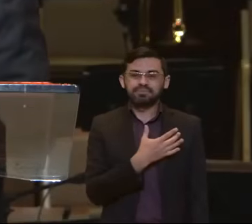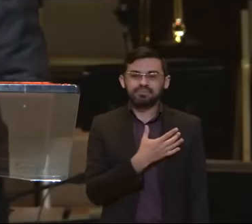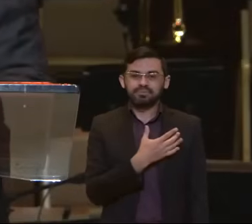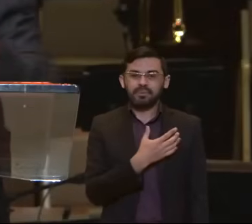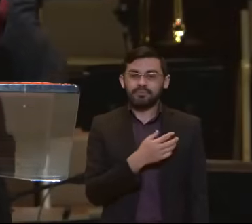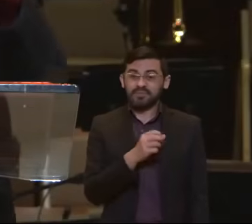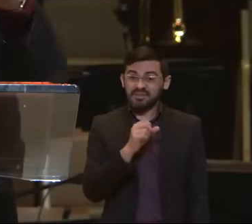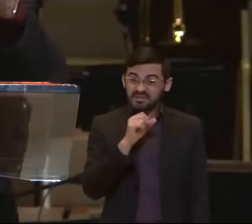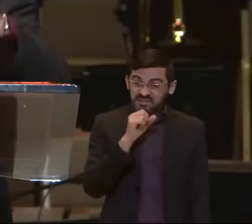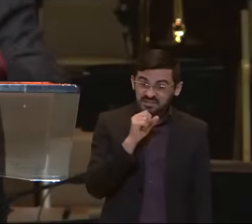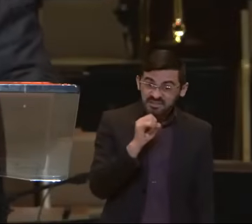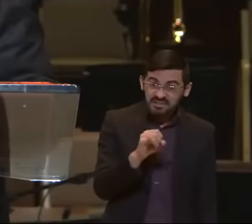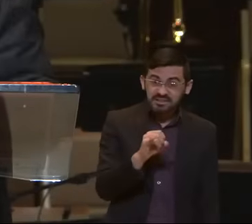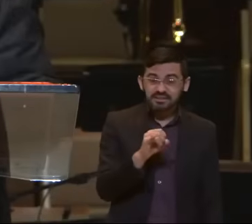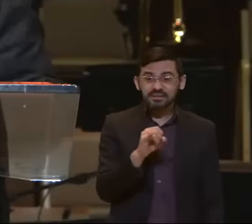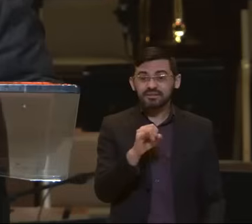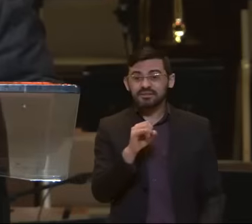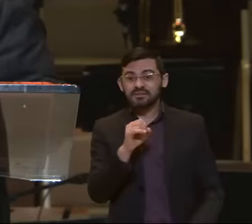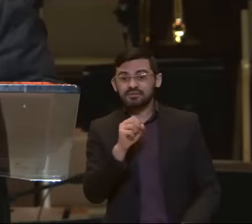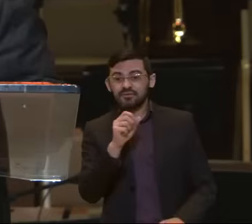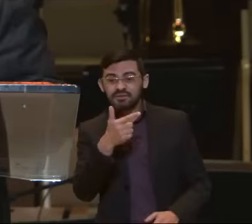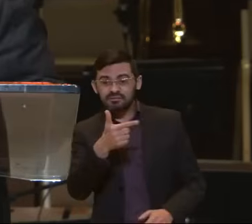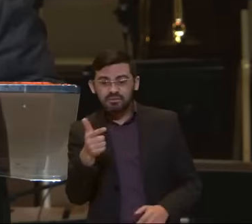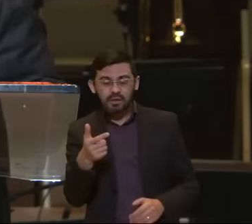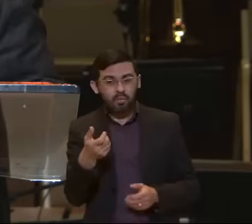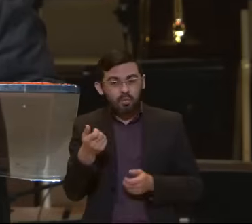Se você não está no domínio da carne.